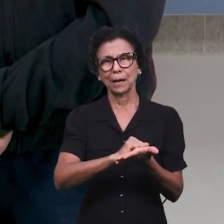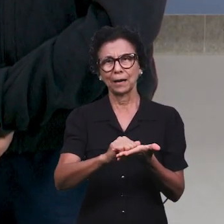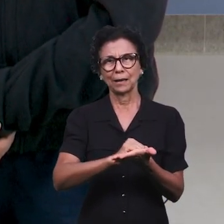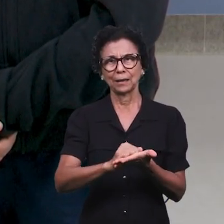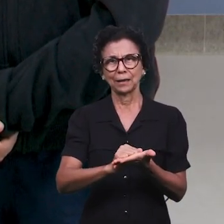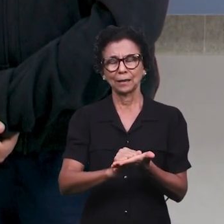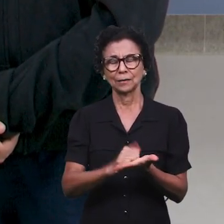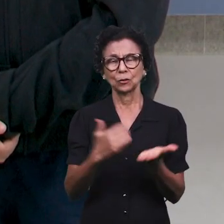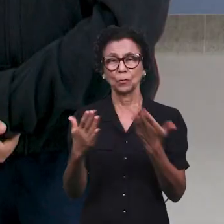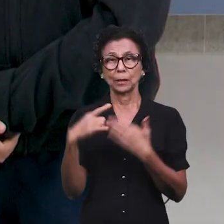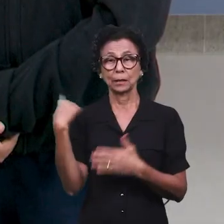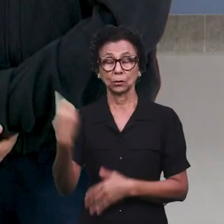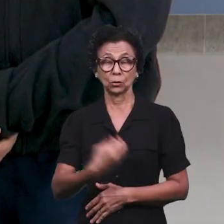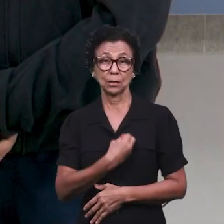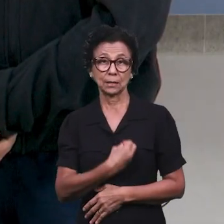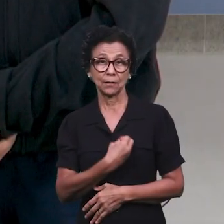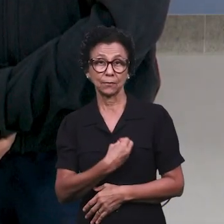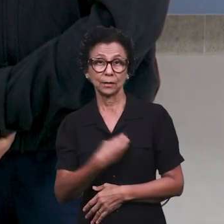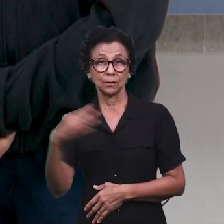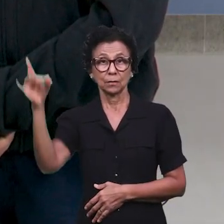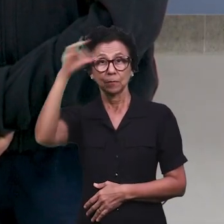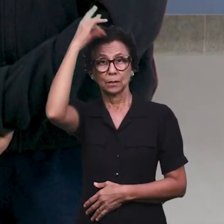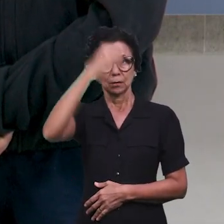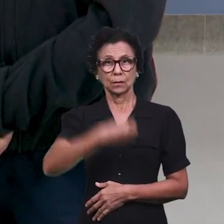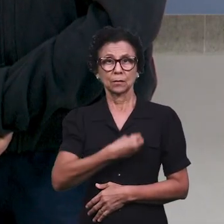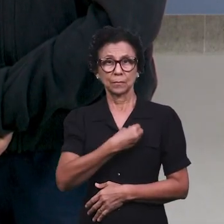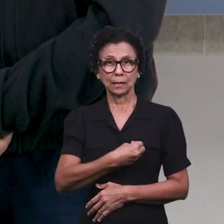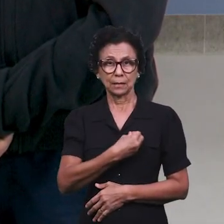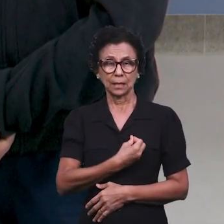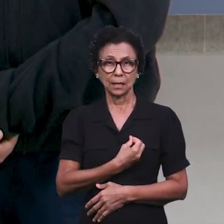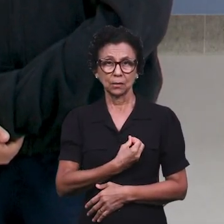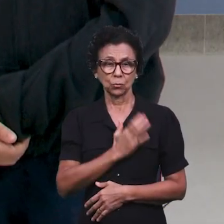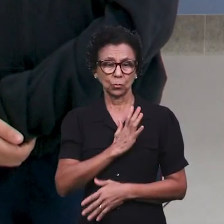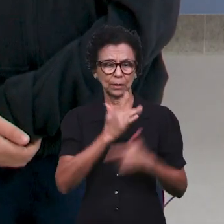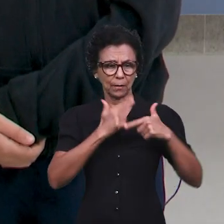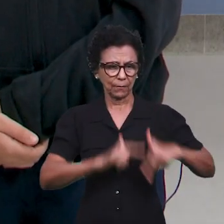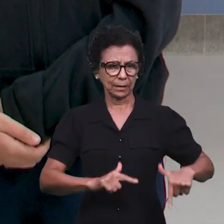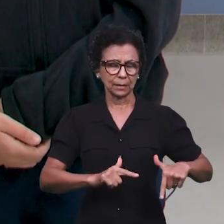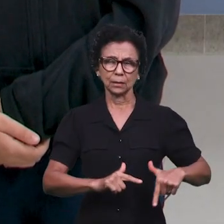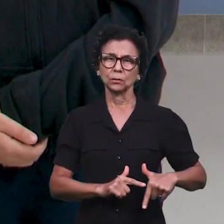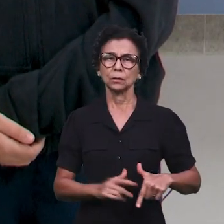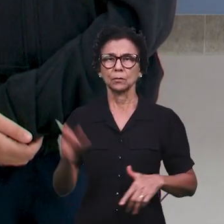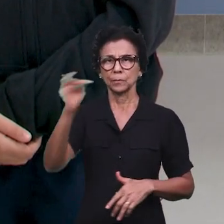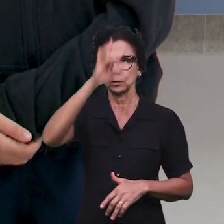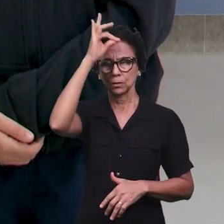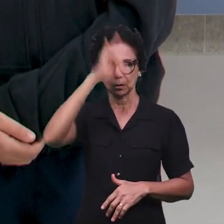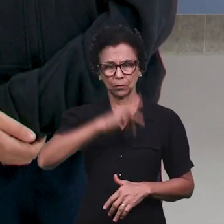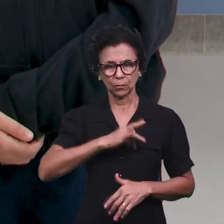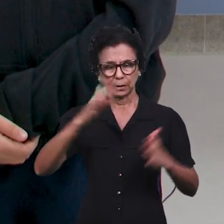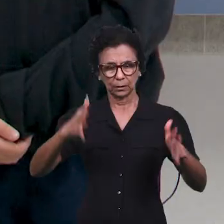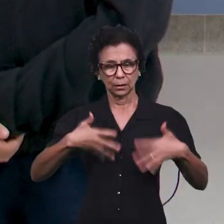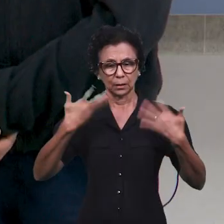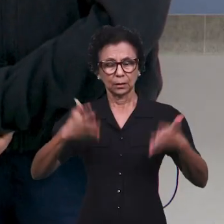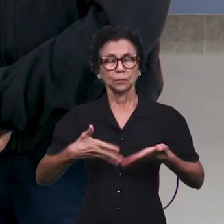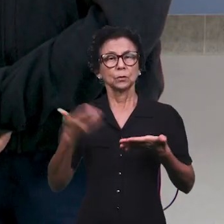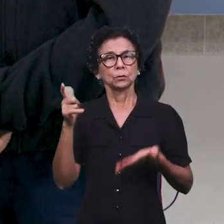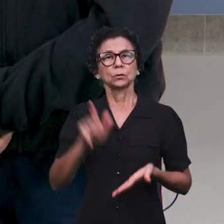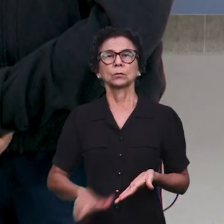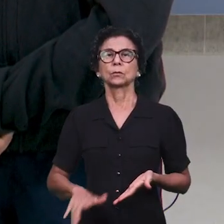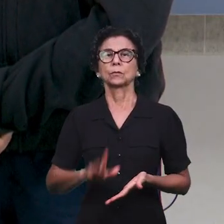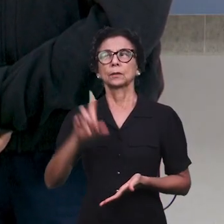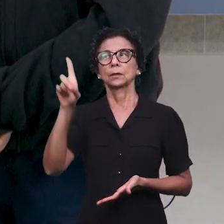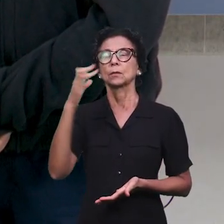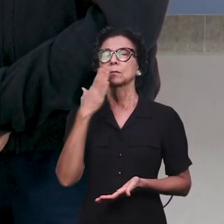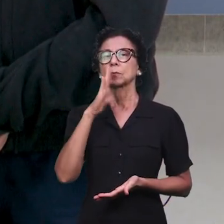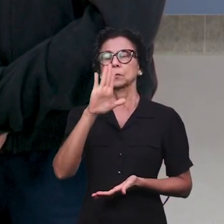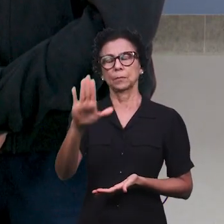Senhor vai lá e acende a nossa vida de novo com o Espírito Santo. Porque Ele não vai desprezar esse pavio que fumega, não vai apagar. O fogo do Espírito vai